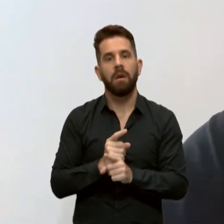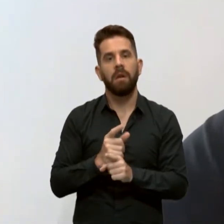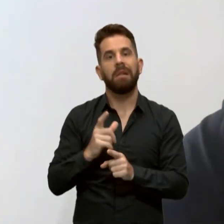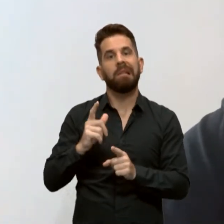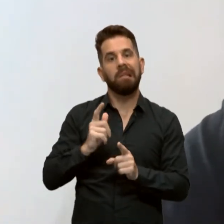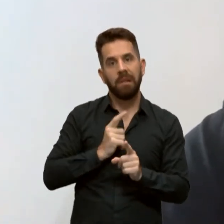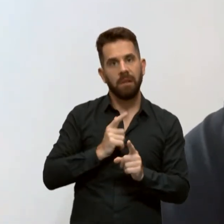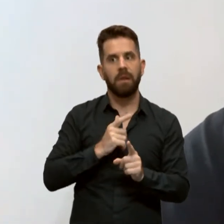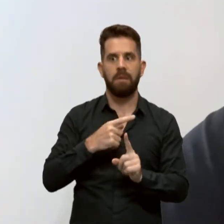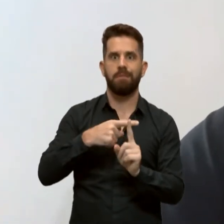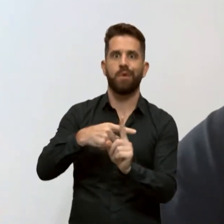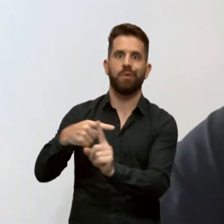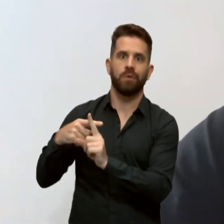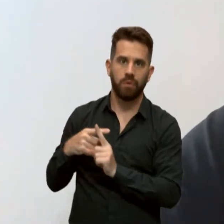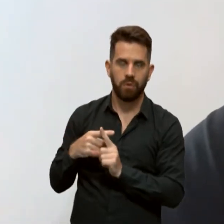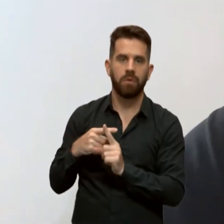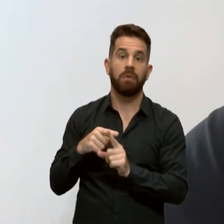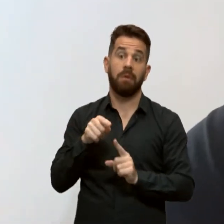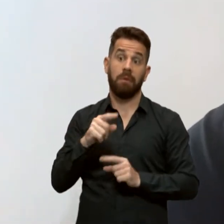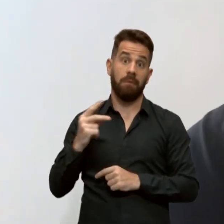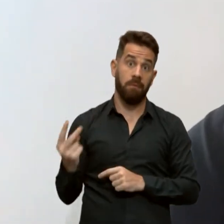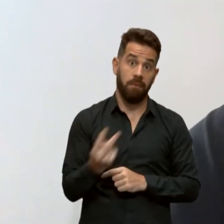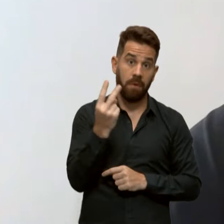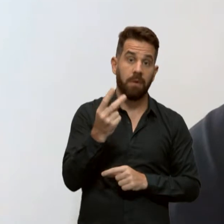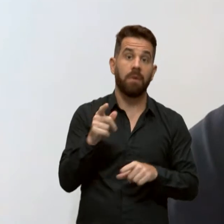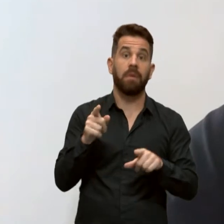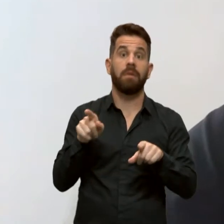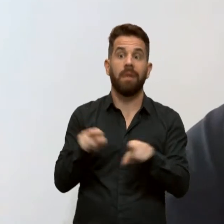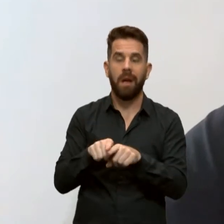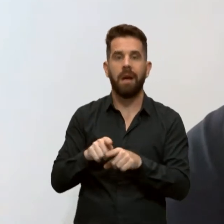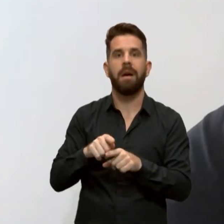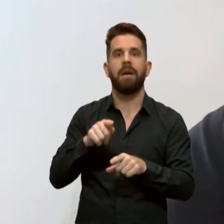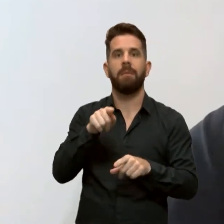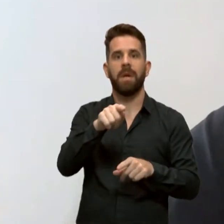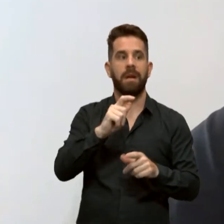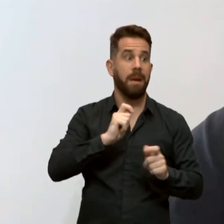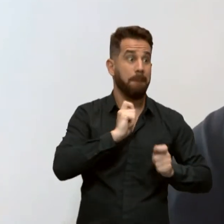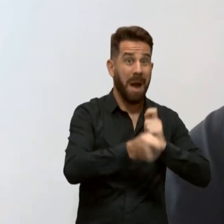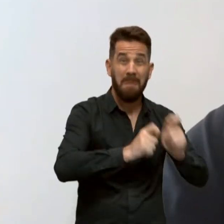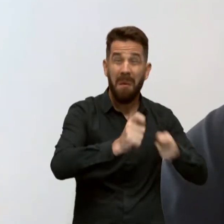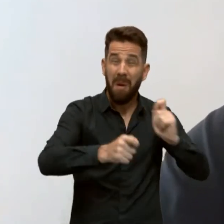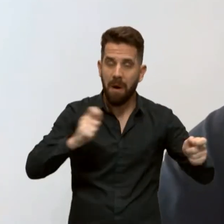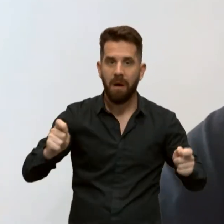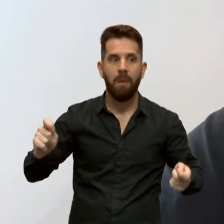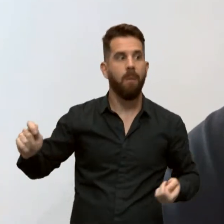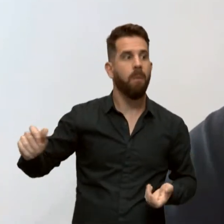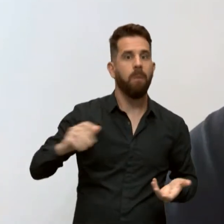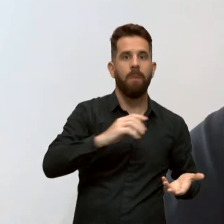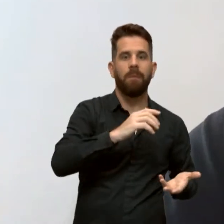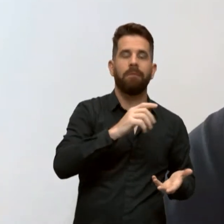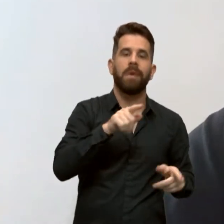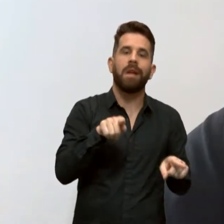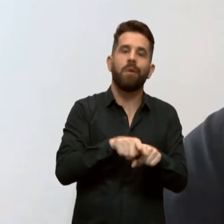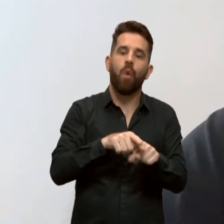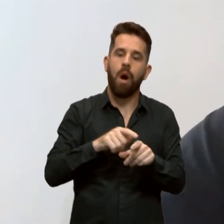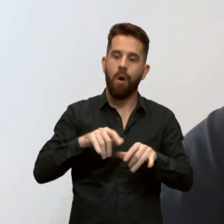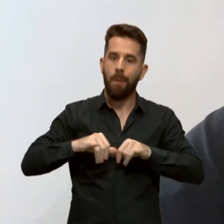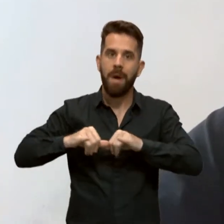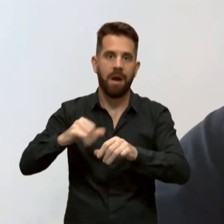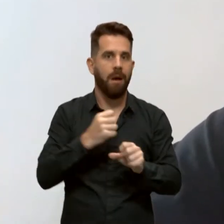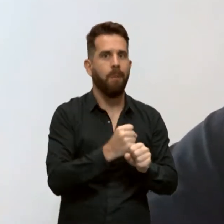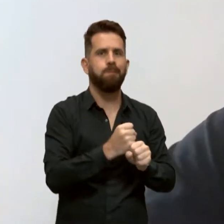que são variáveis relevantes aí para o supermercadista. Além disso, nós identificamos também